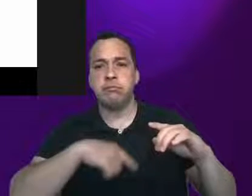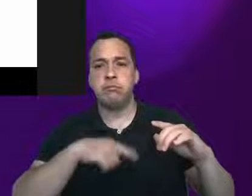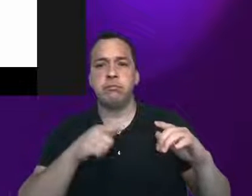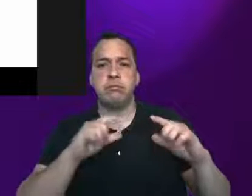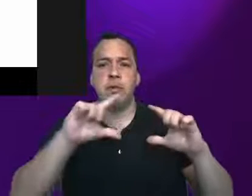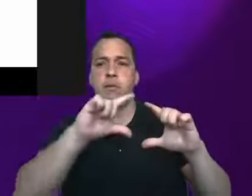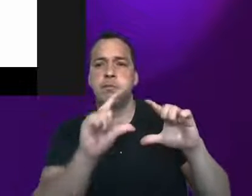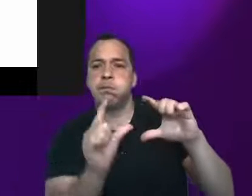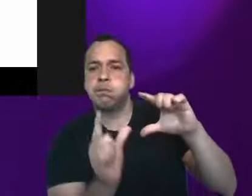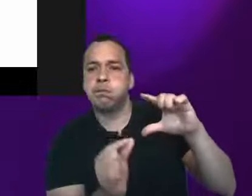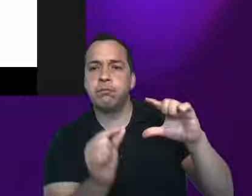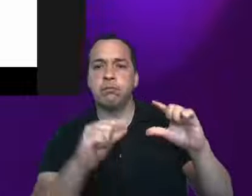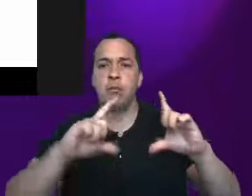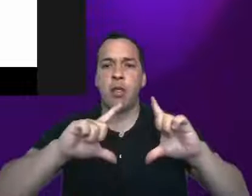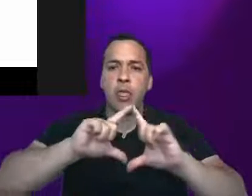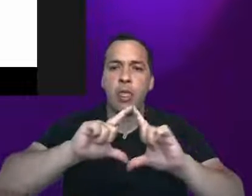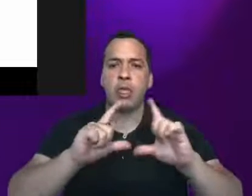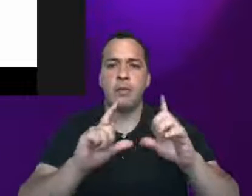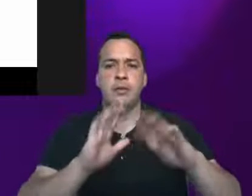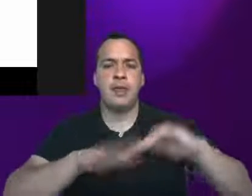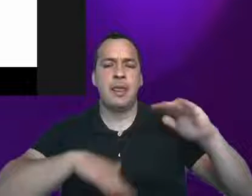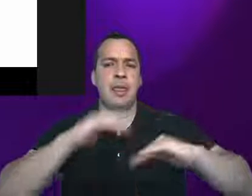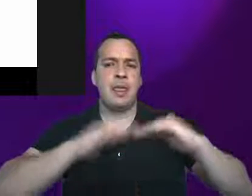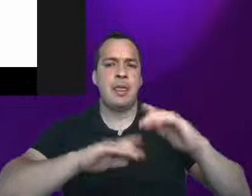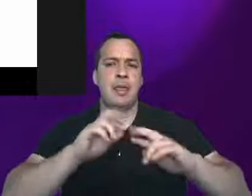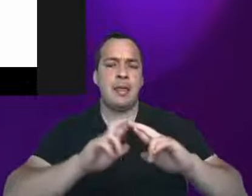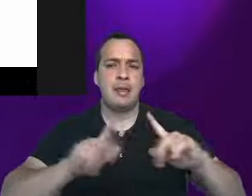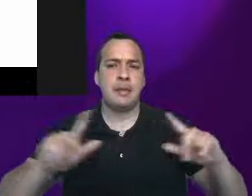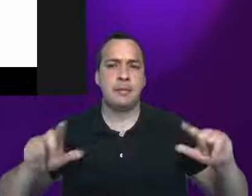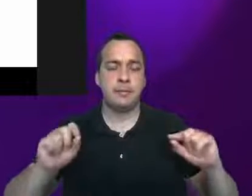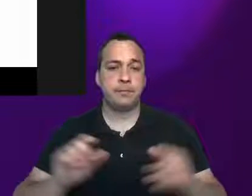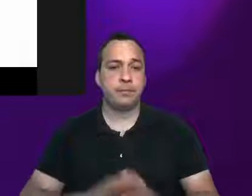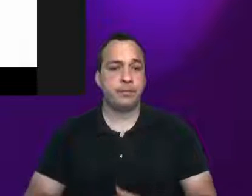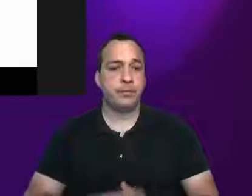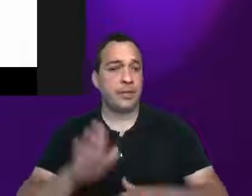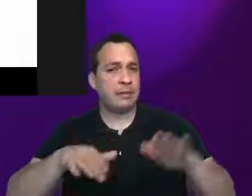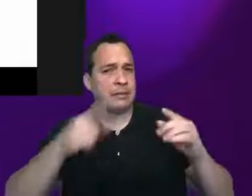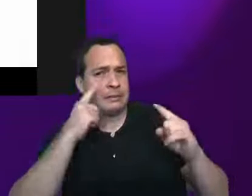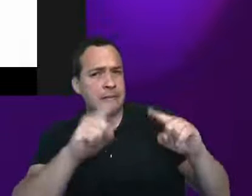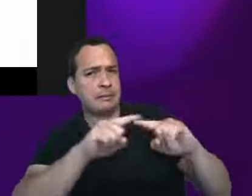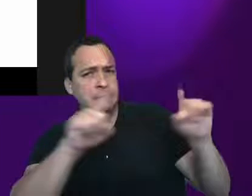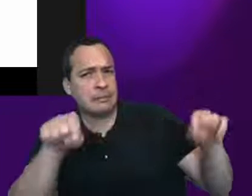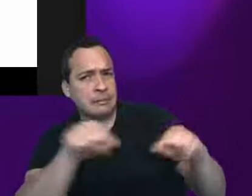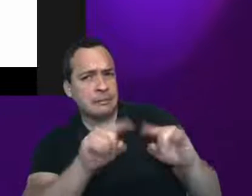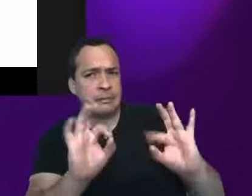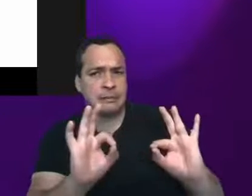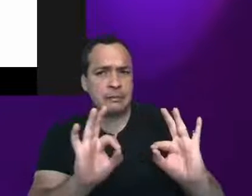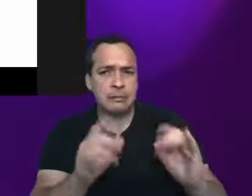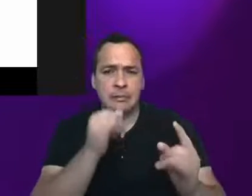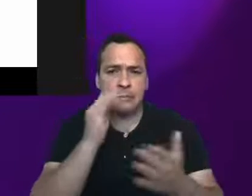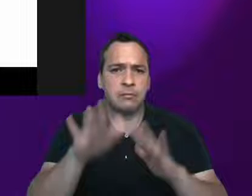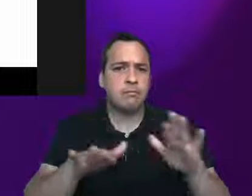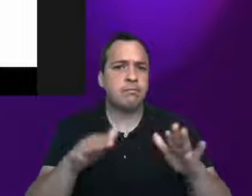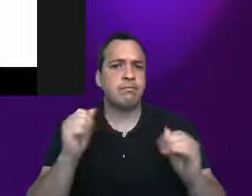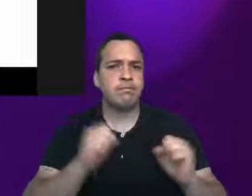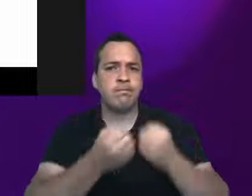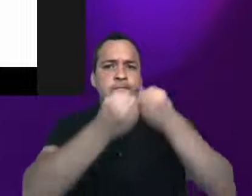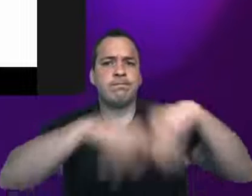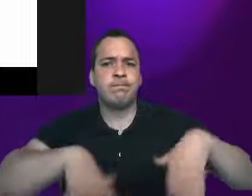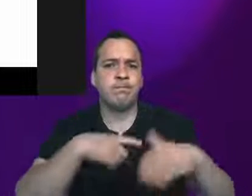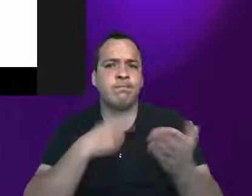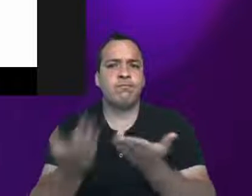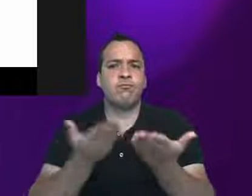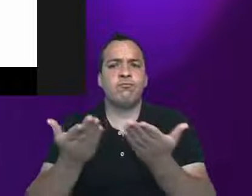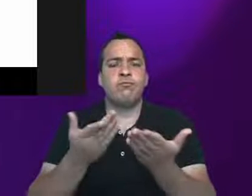mais triangular. Então, se eu pego uma medida não confiável, eu vou estar baseando toda a minha estratégia terapêutica